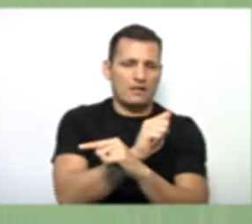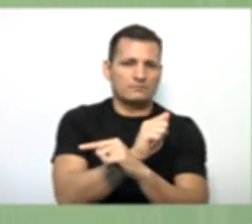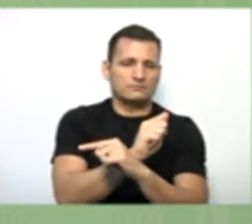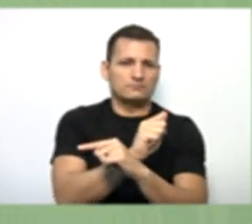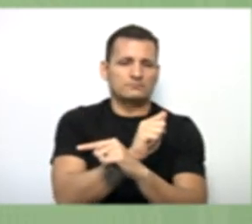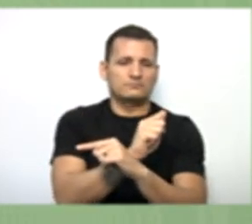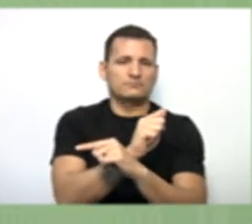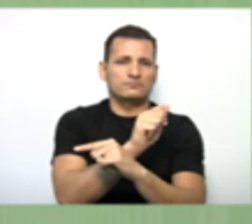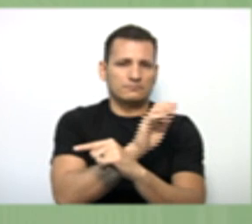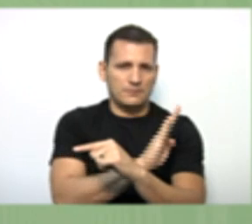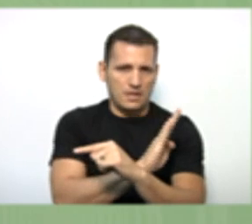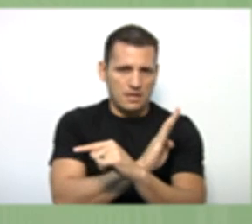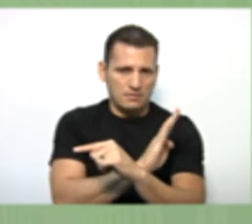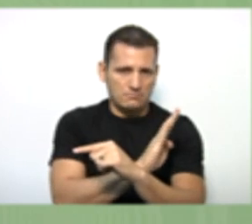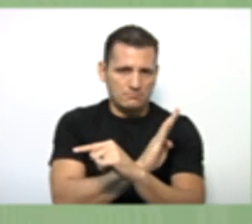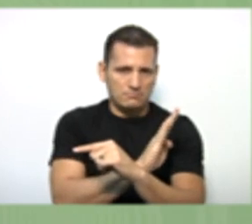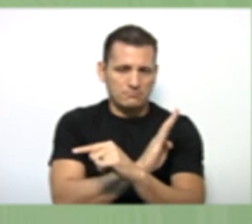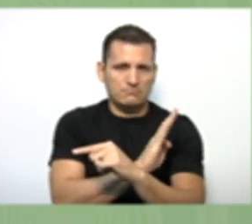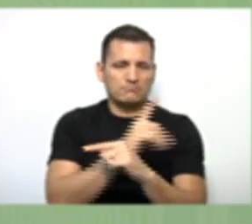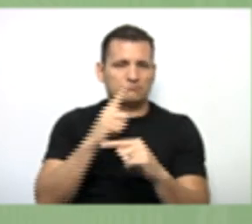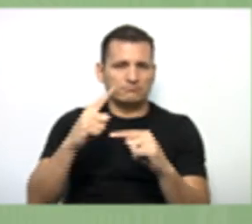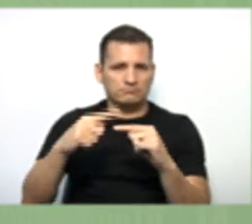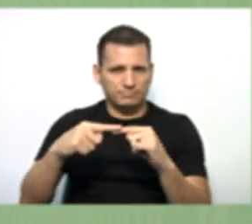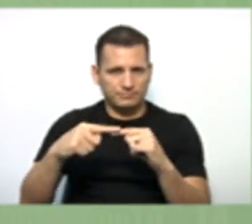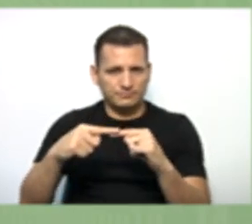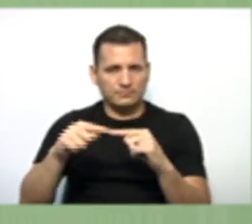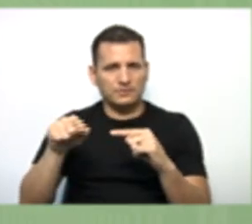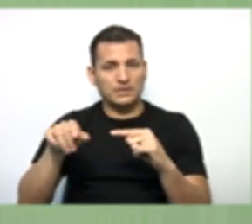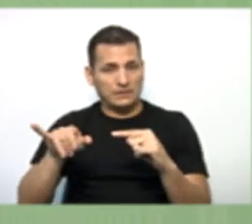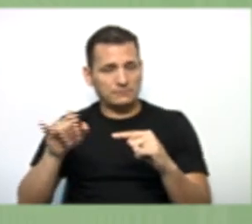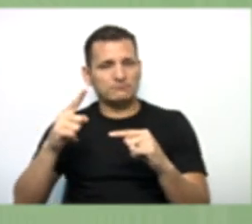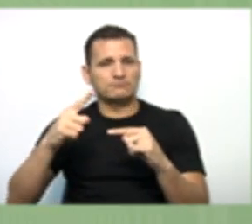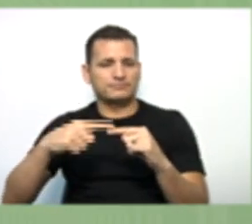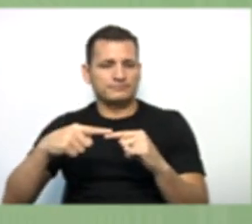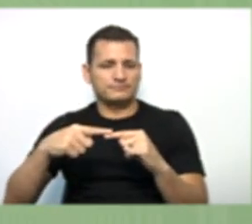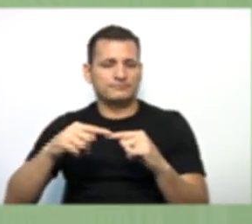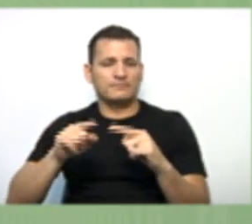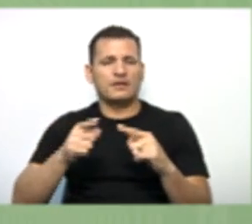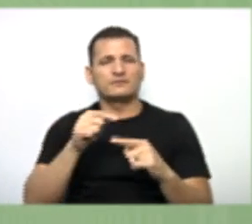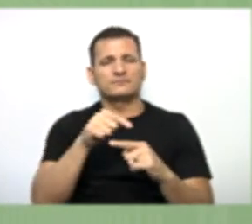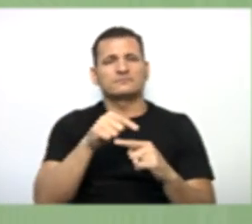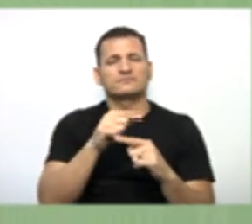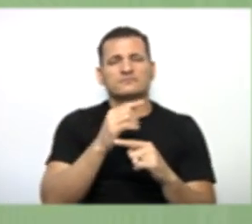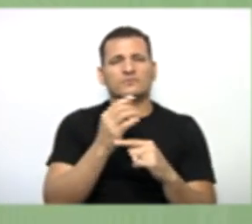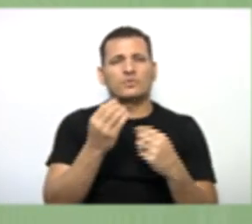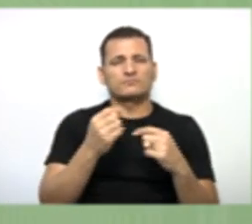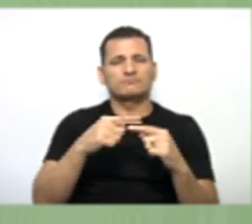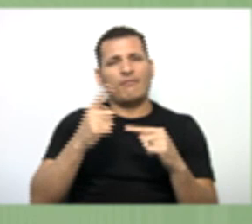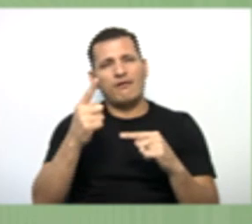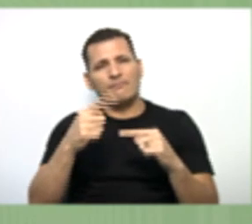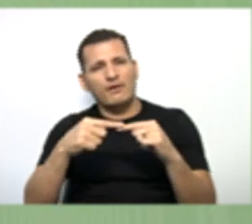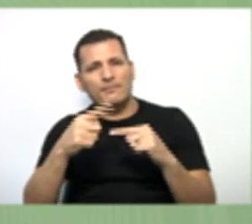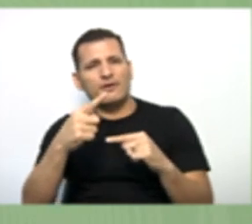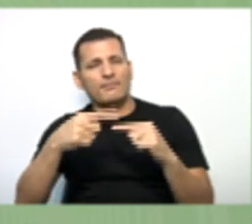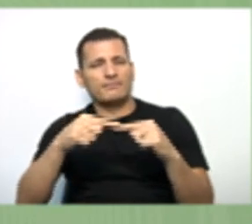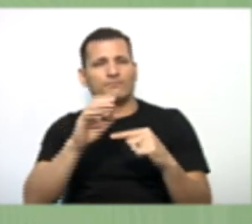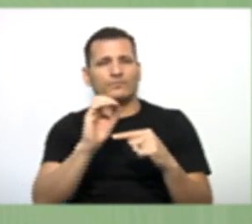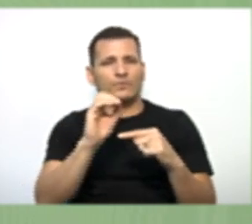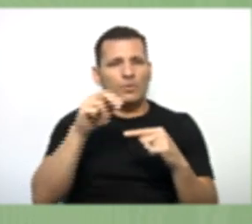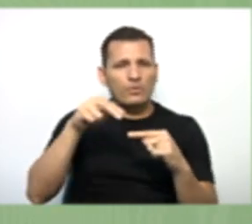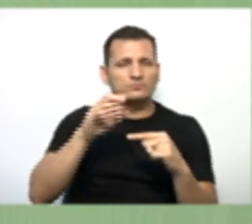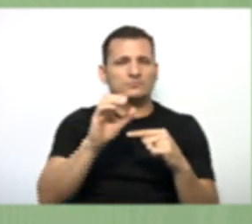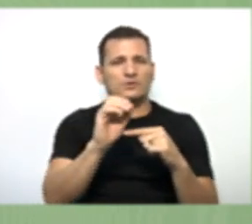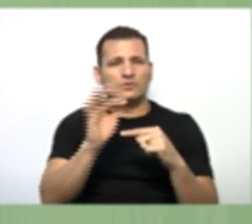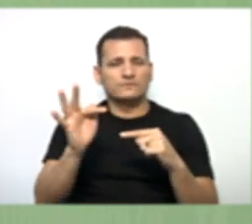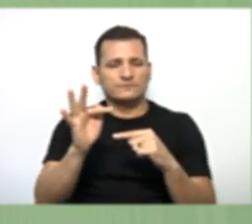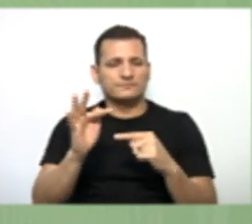Y vai acender. Só que esse negócio de ligar e desligar fica muito difícil de representar. Fica mais fácil